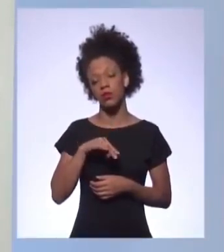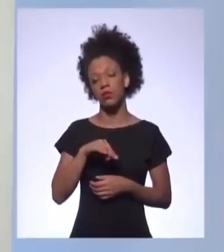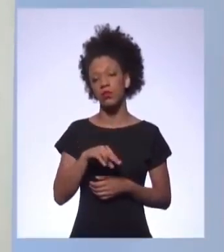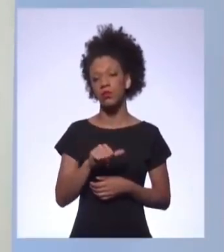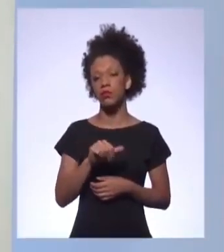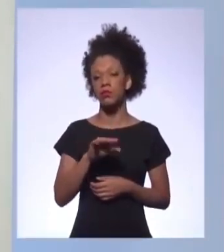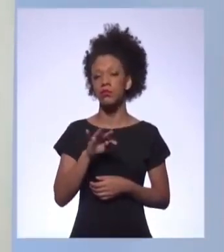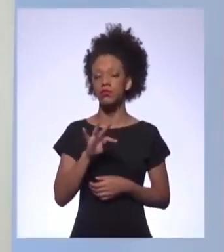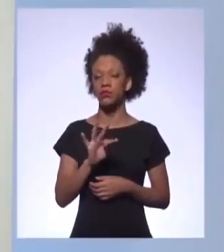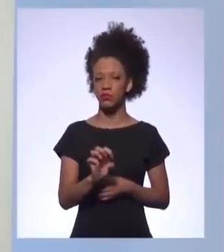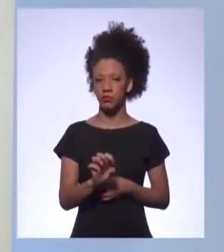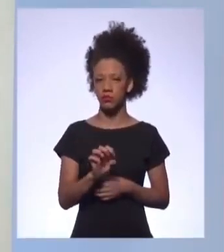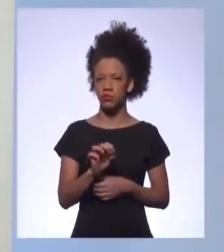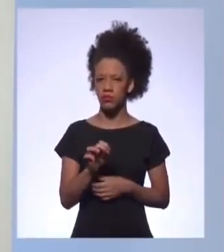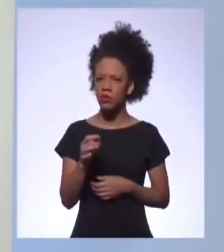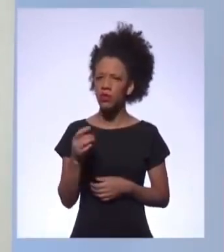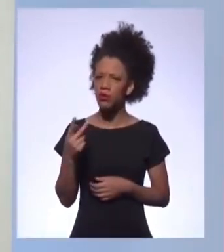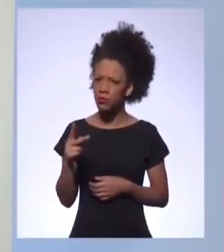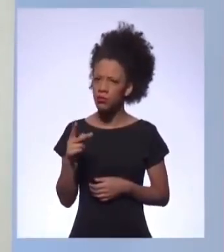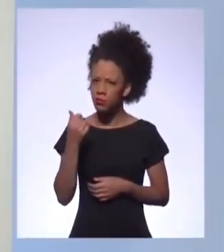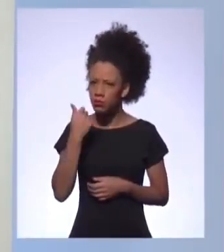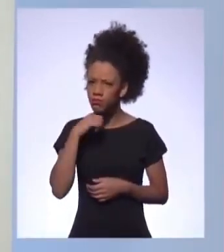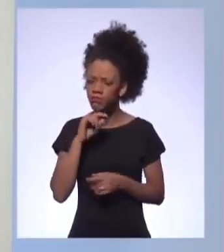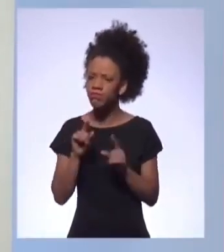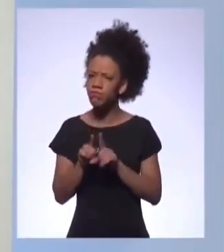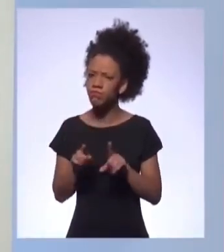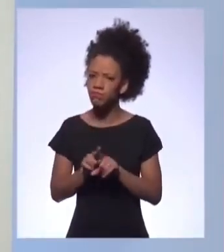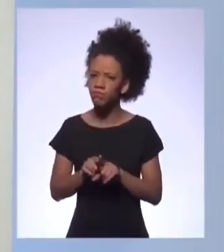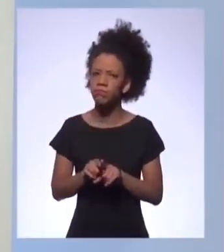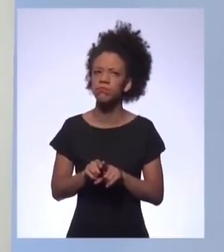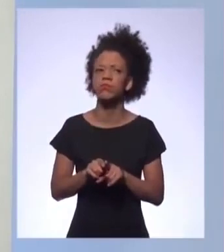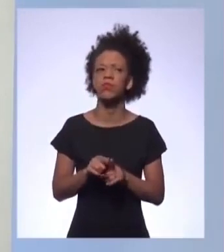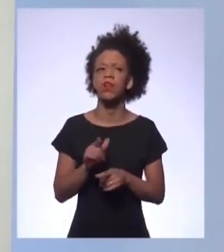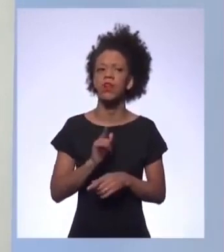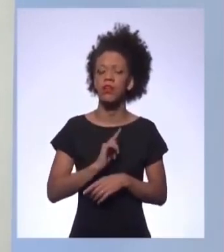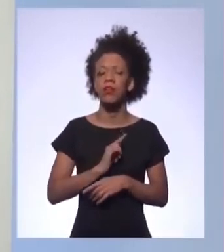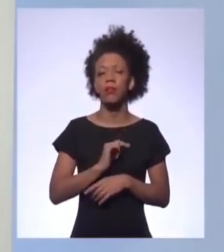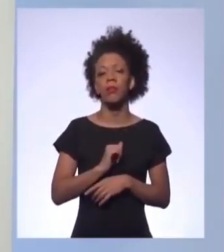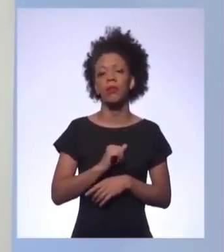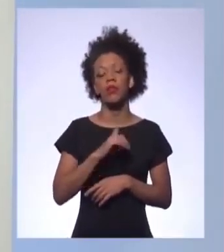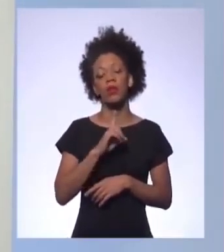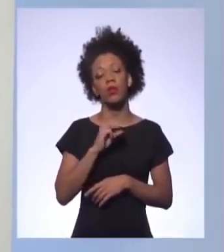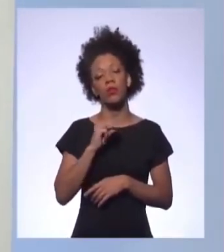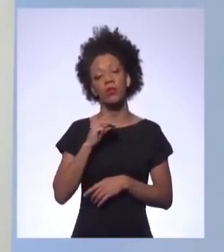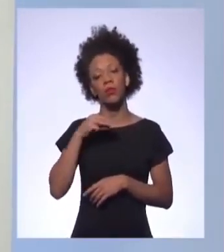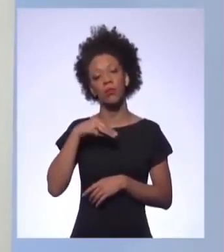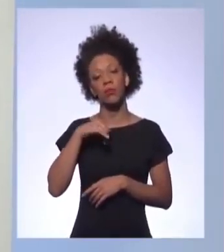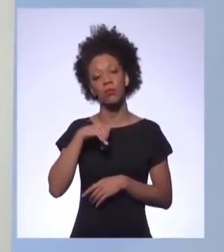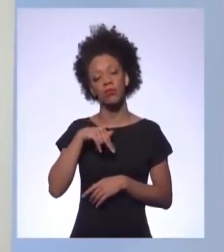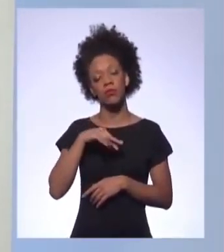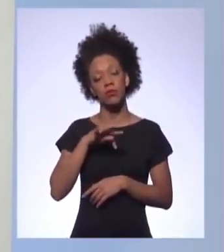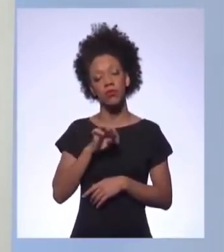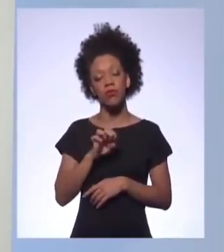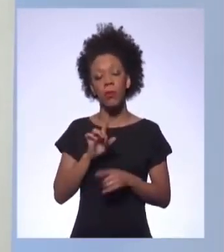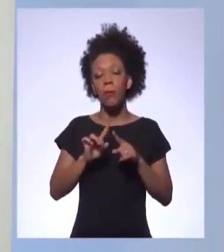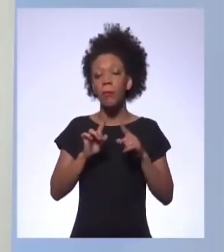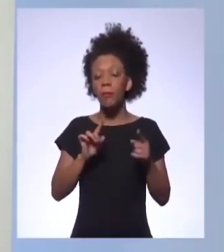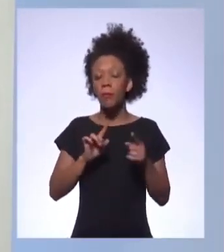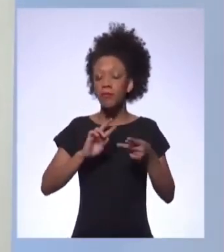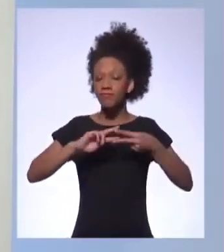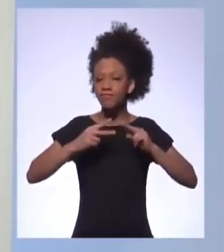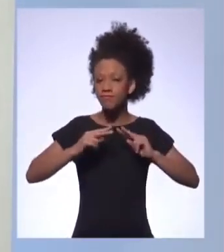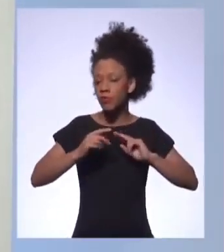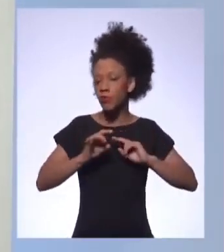azinho. Sua mãe também, ela é dominante no traço genético. Só que nesse traço genético, ele não traz só